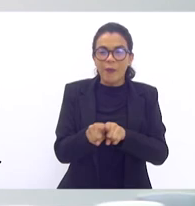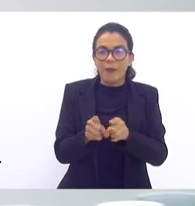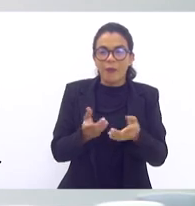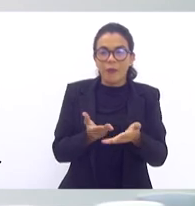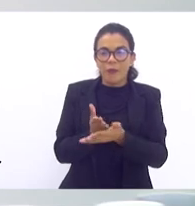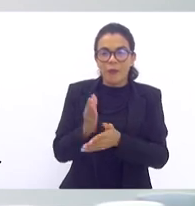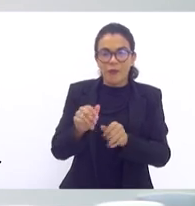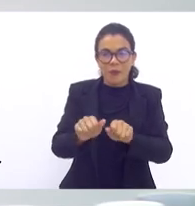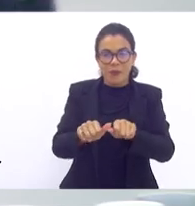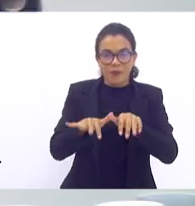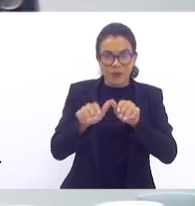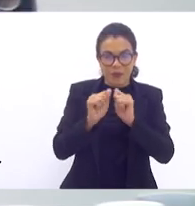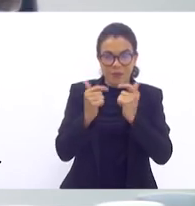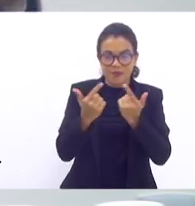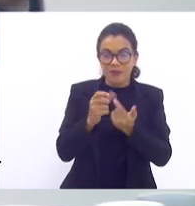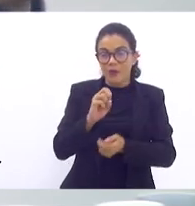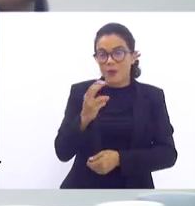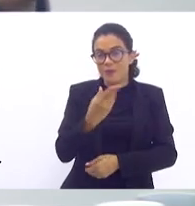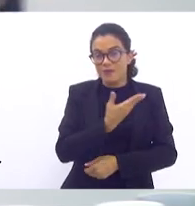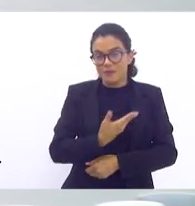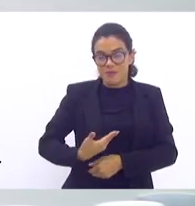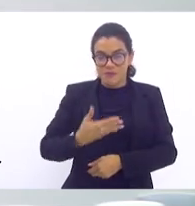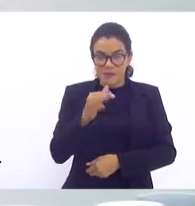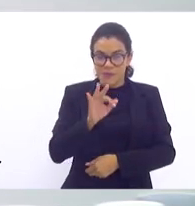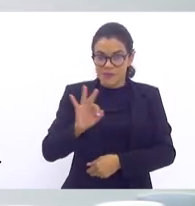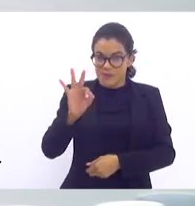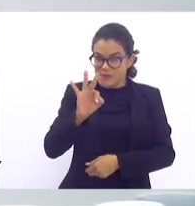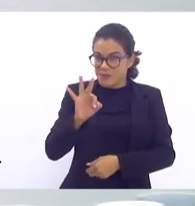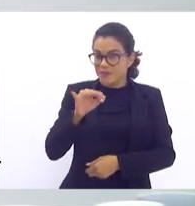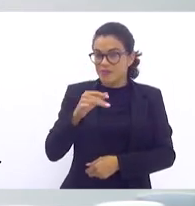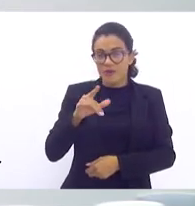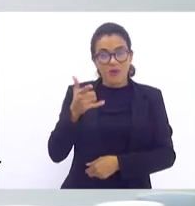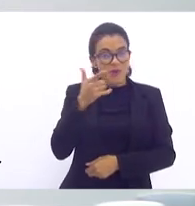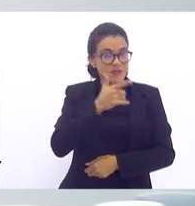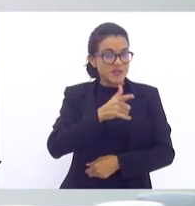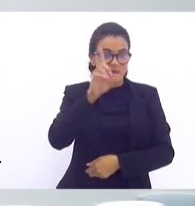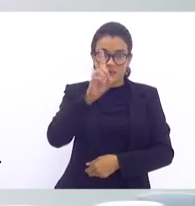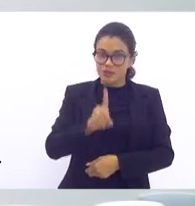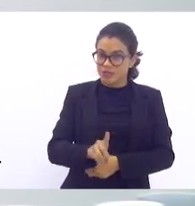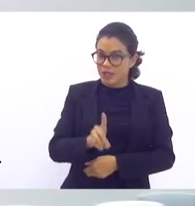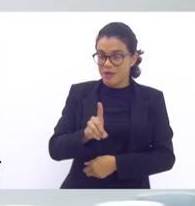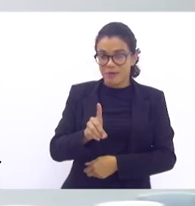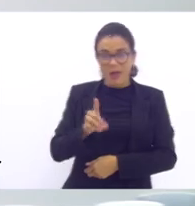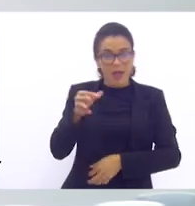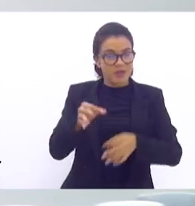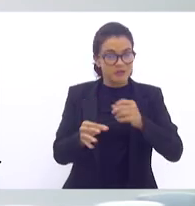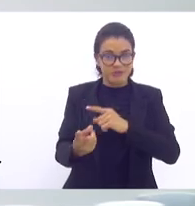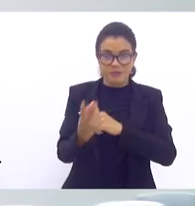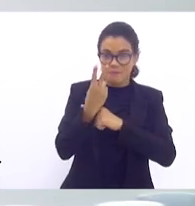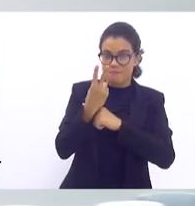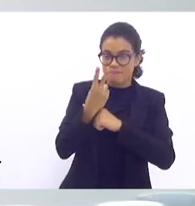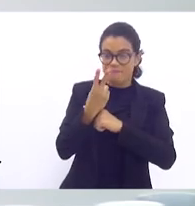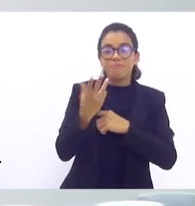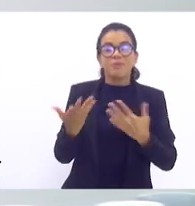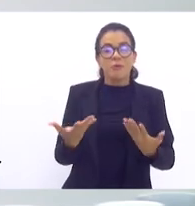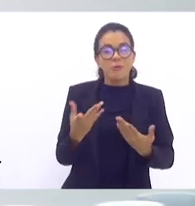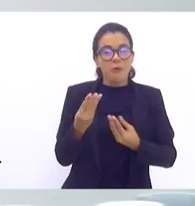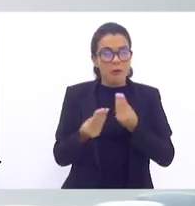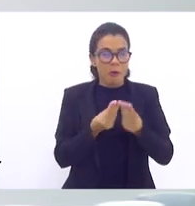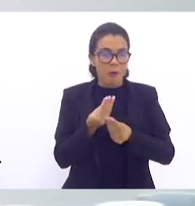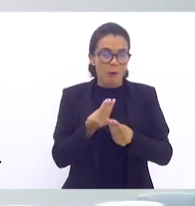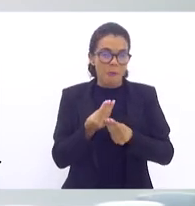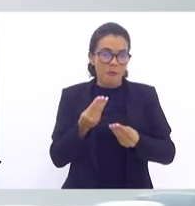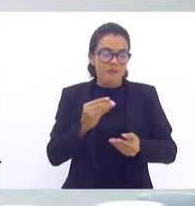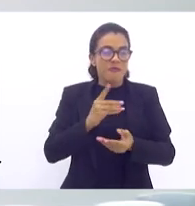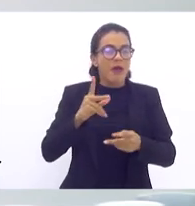Assembleia Legislativa ou no governo federal aquilo se tornou direito adquirido o cara tem a justiça a seu favor como é que vai cortar aquele